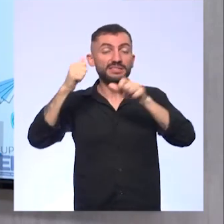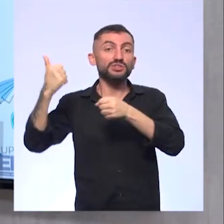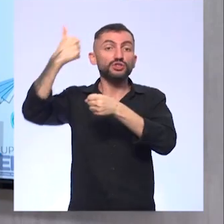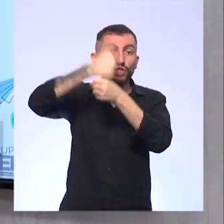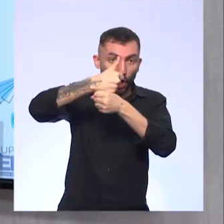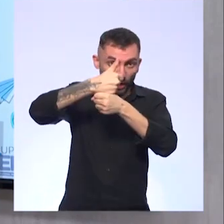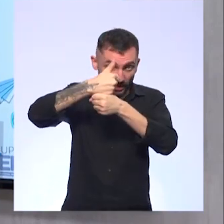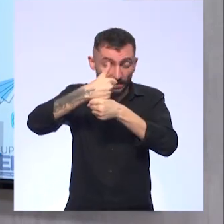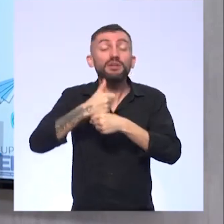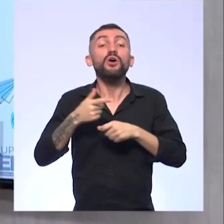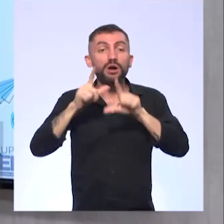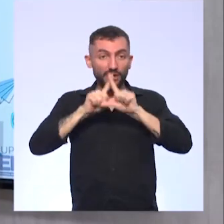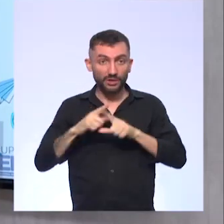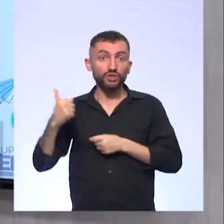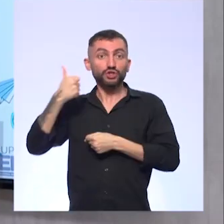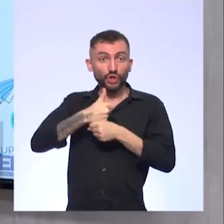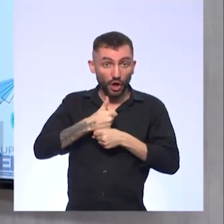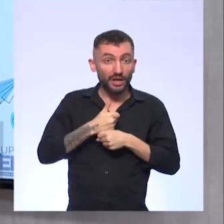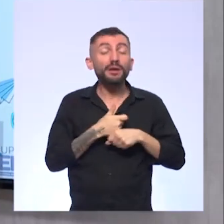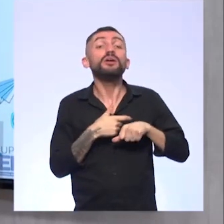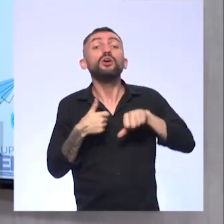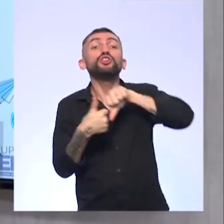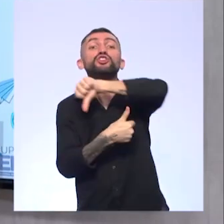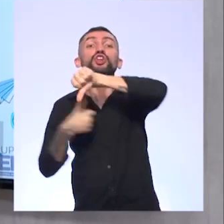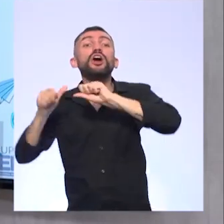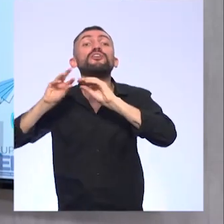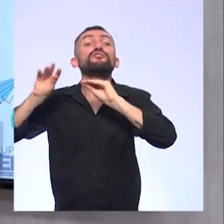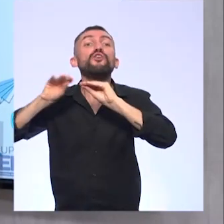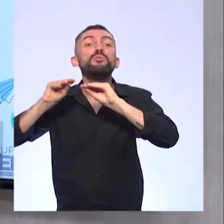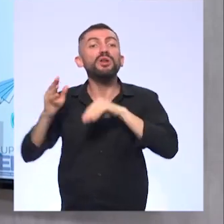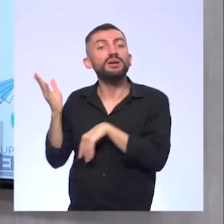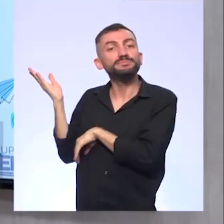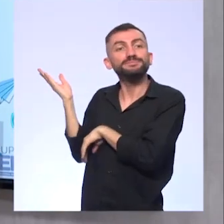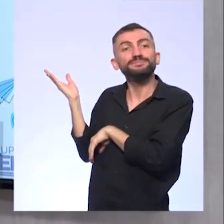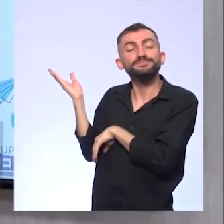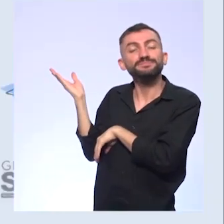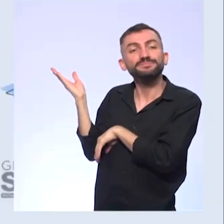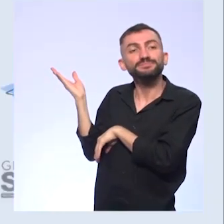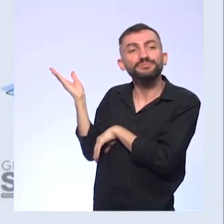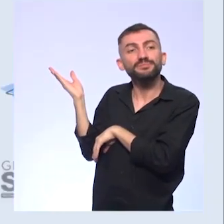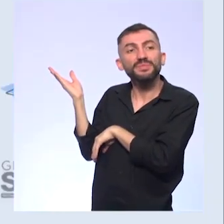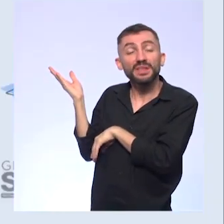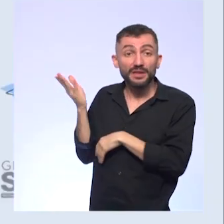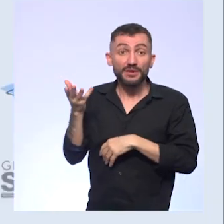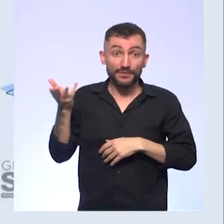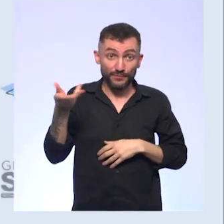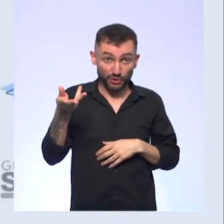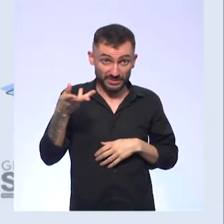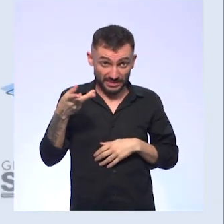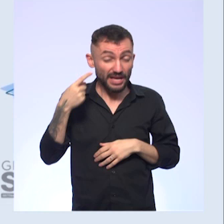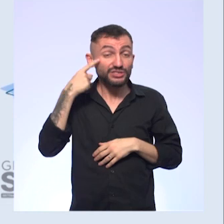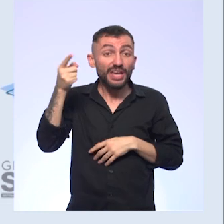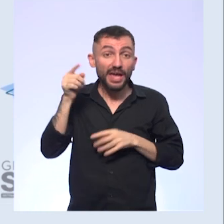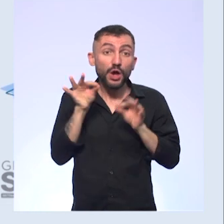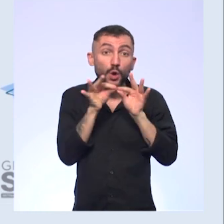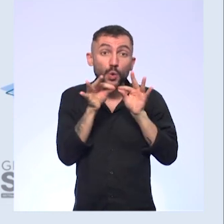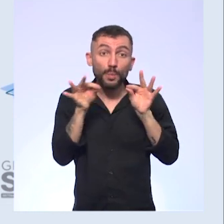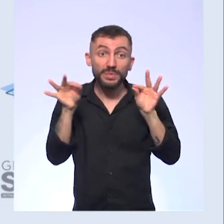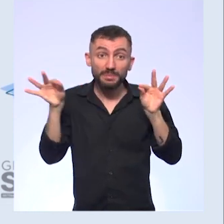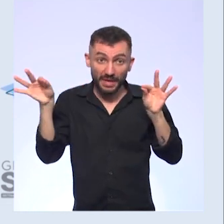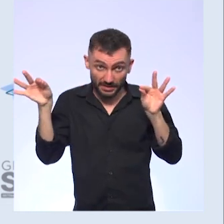atividade o período portanto eu pegaria na seguinte expressão velocidade de uma onda é o seu comprimento dividido